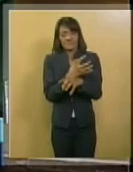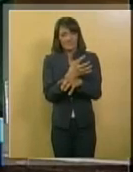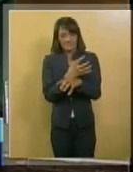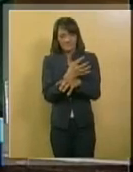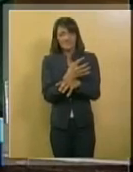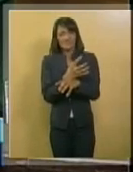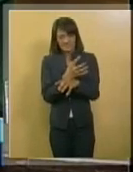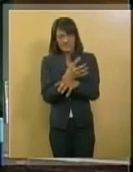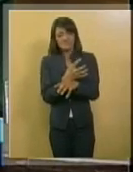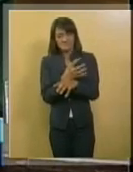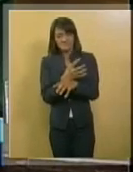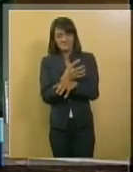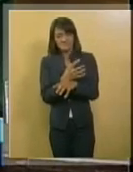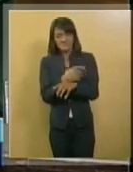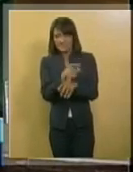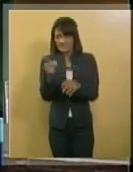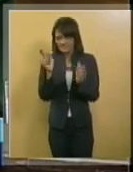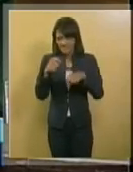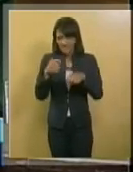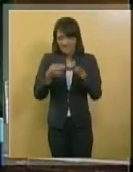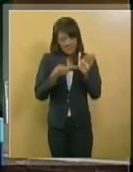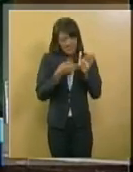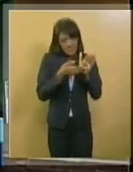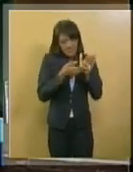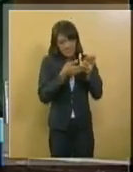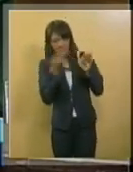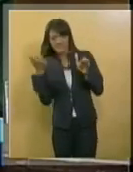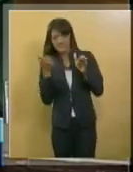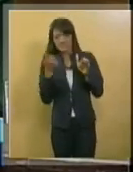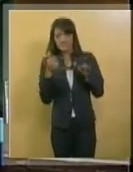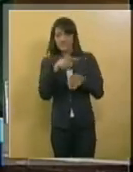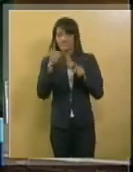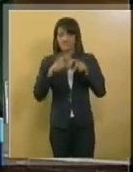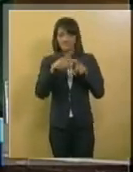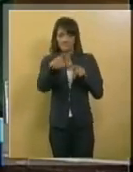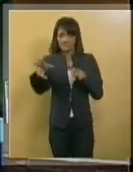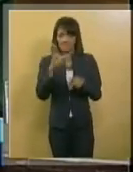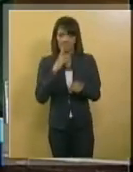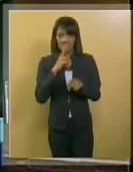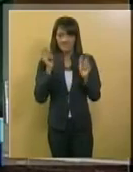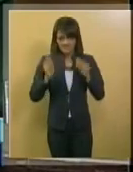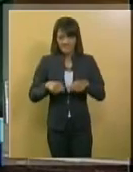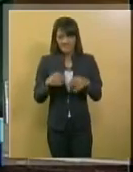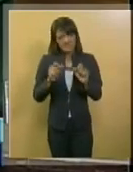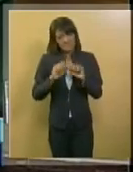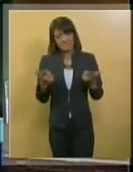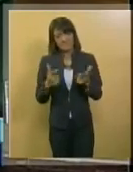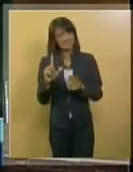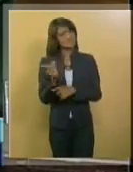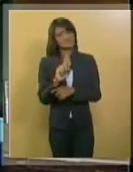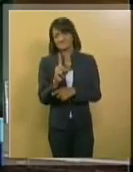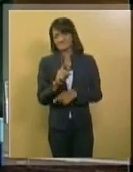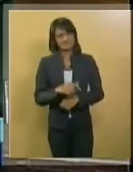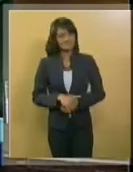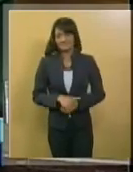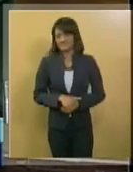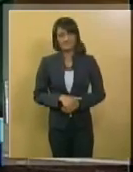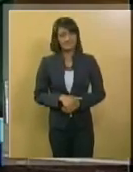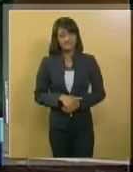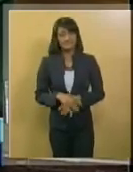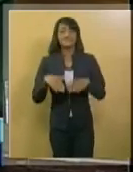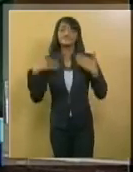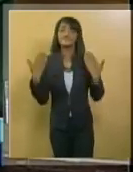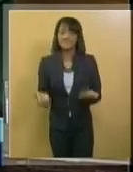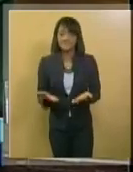linfonodo. Dá para tirar isso do corpo de alguém? Tem algum deputado médico aqui para responder? Claro que não. Então,